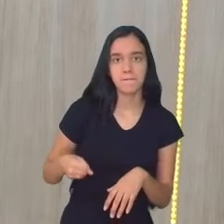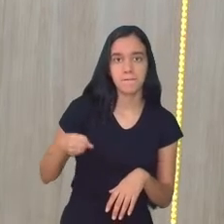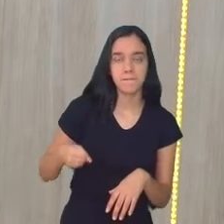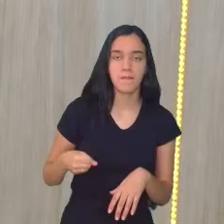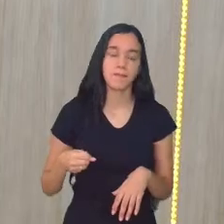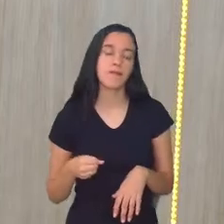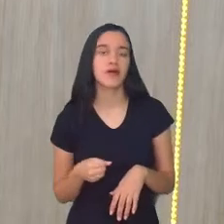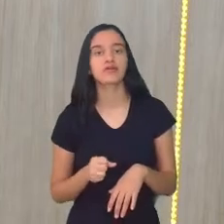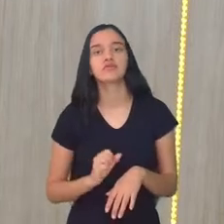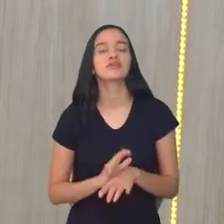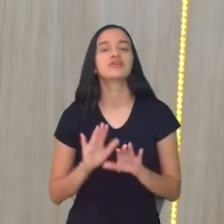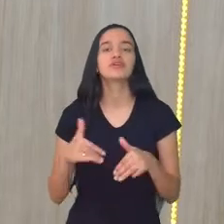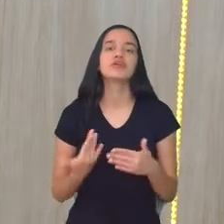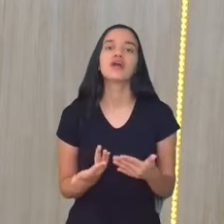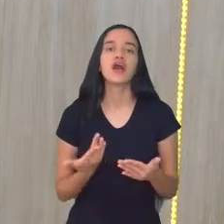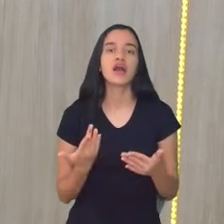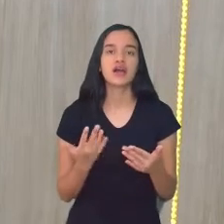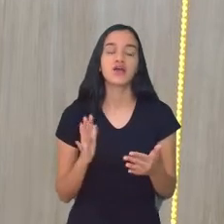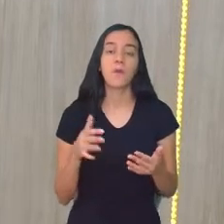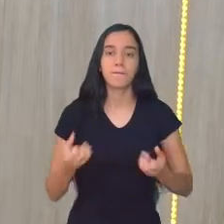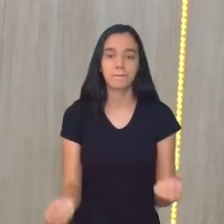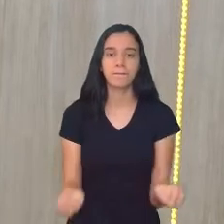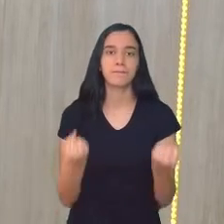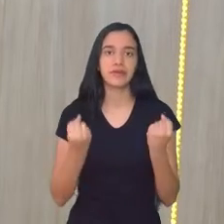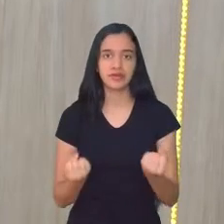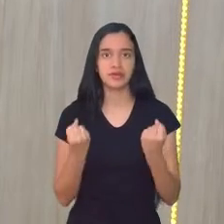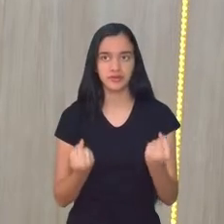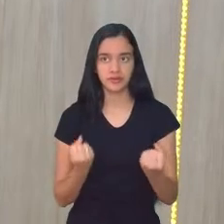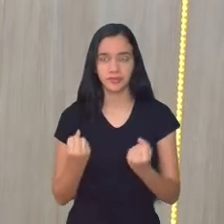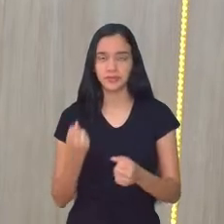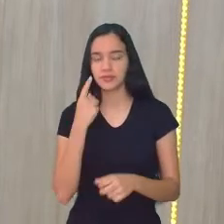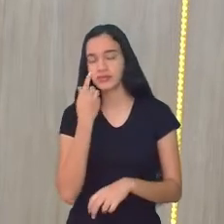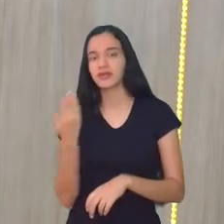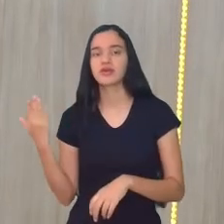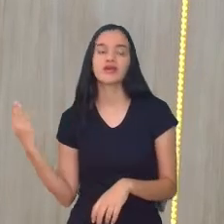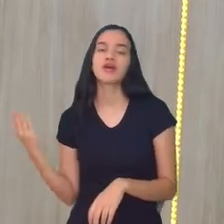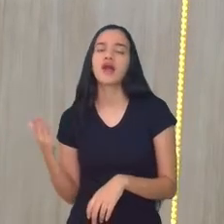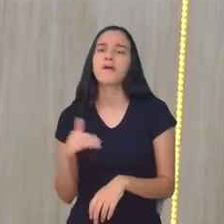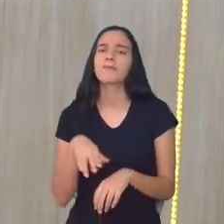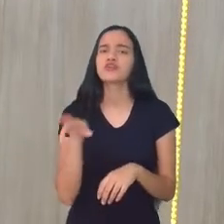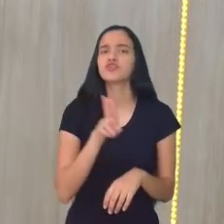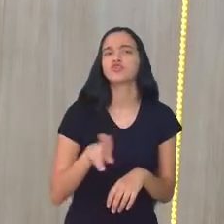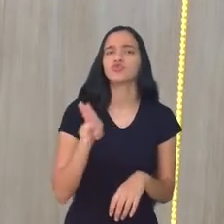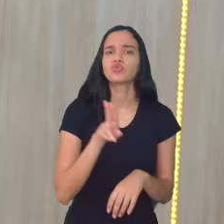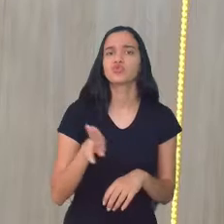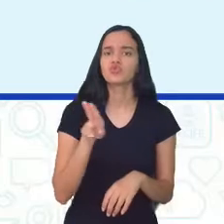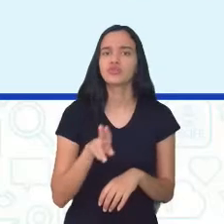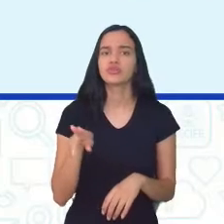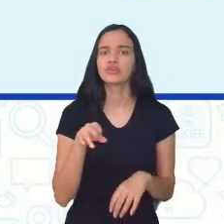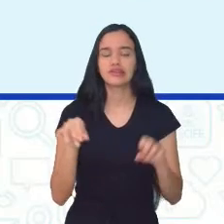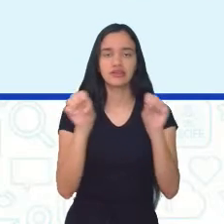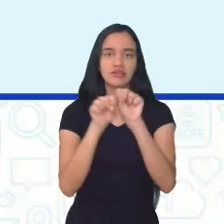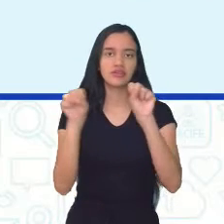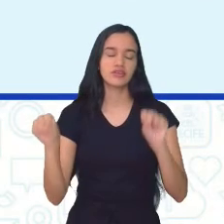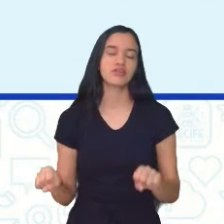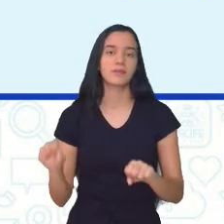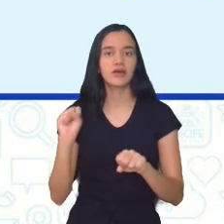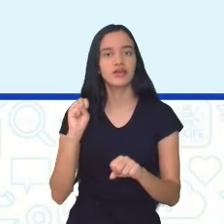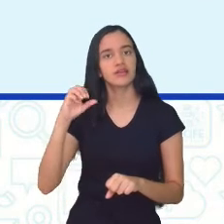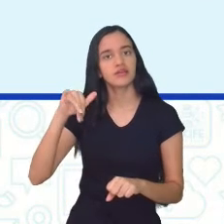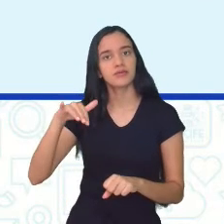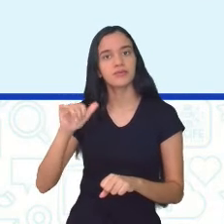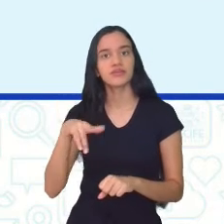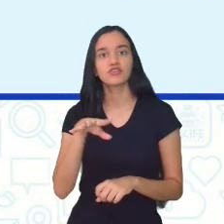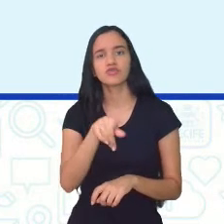para medir a mala. E aqui uma que é mais usada, esse sistema de massa que vocês